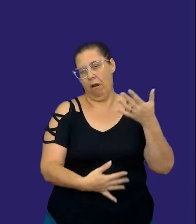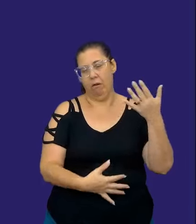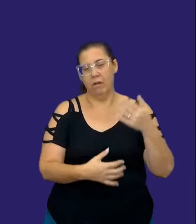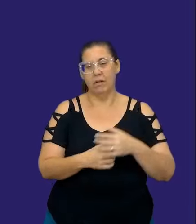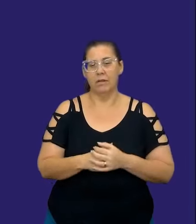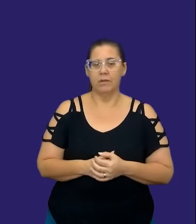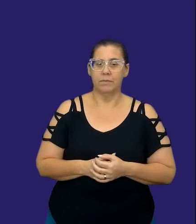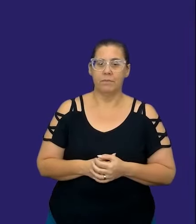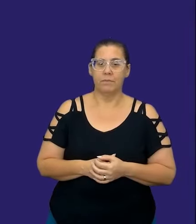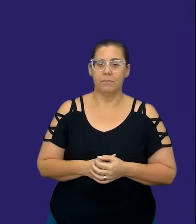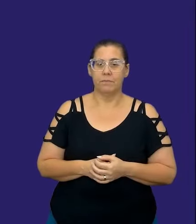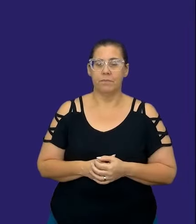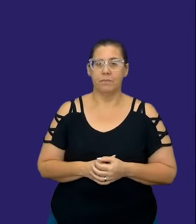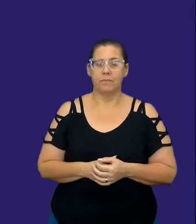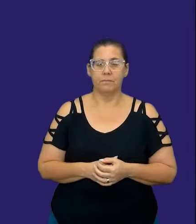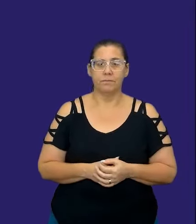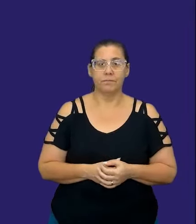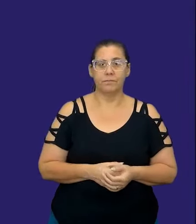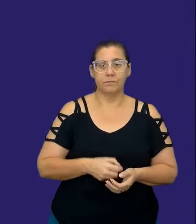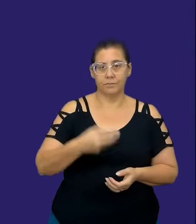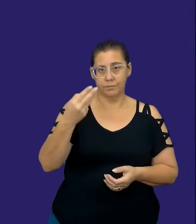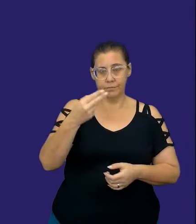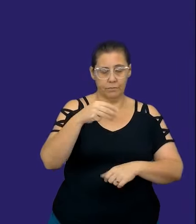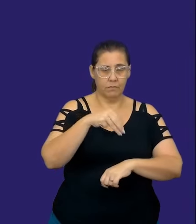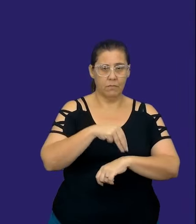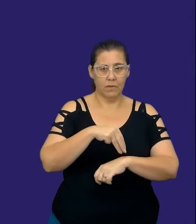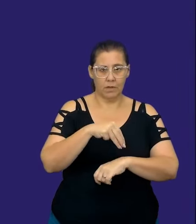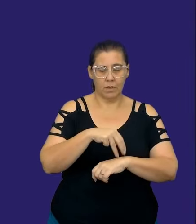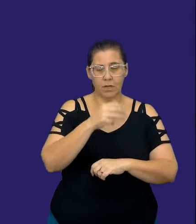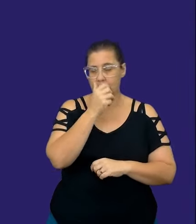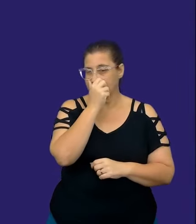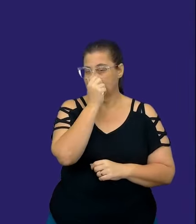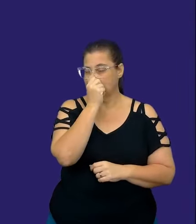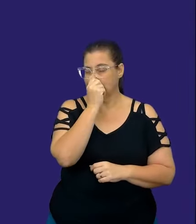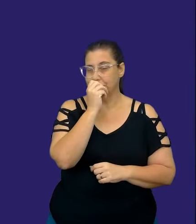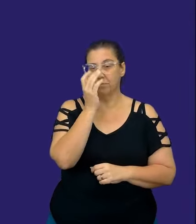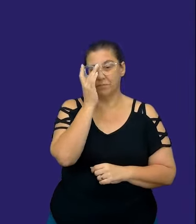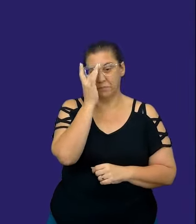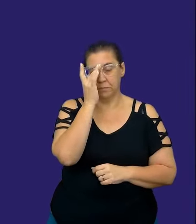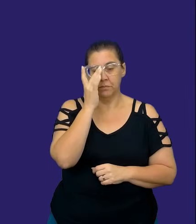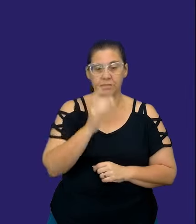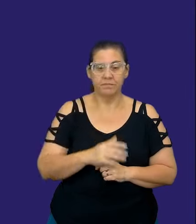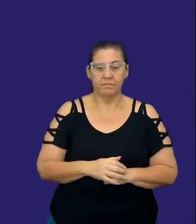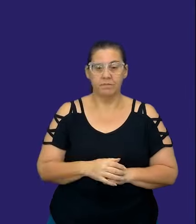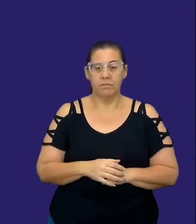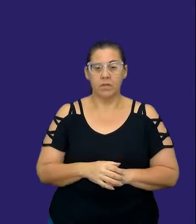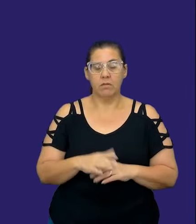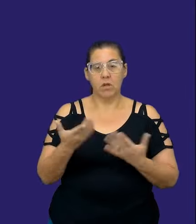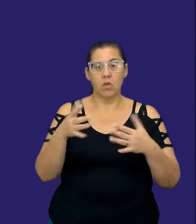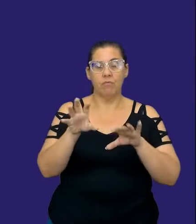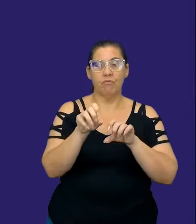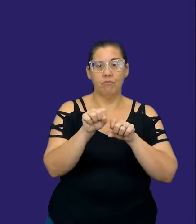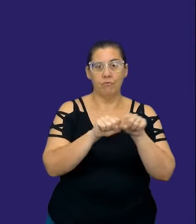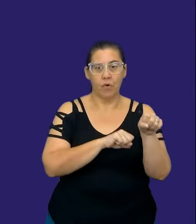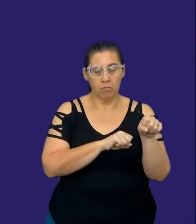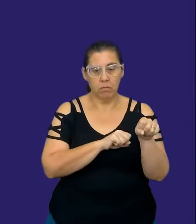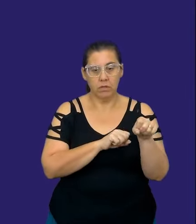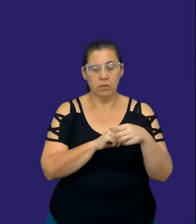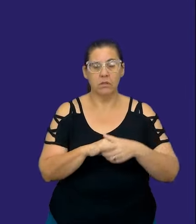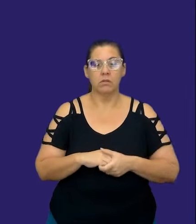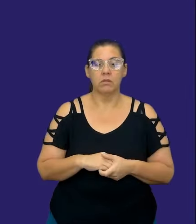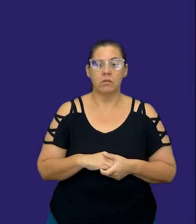discussões. Chegamos ao nosso terceiro momento, ao terceiro momento da formação, que é aquele em que a